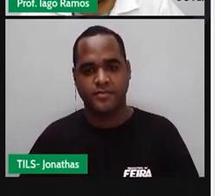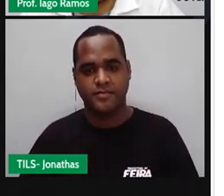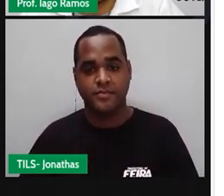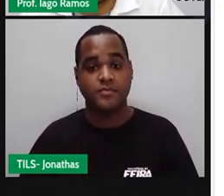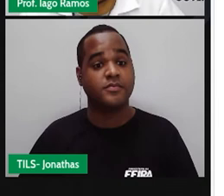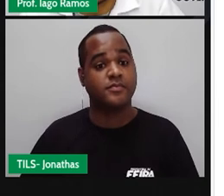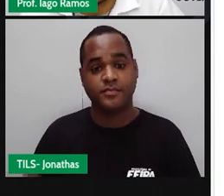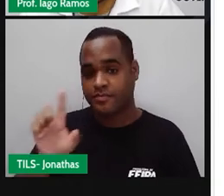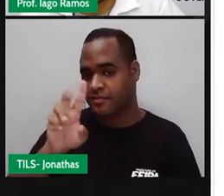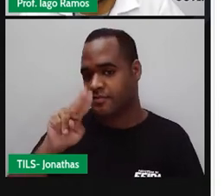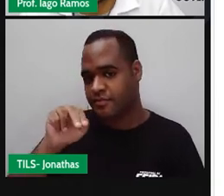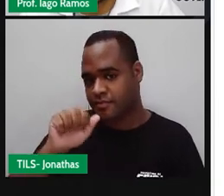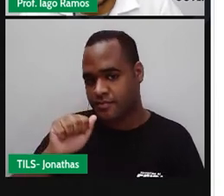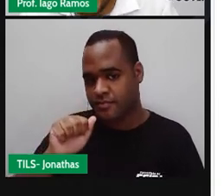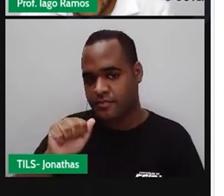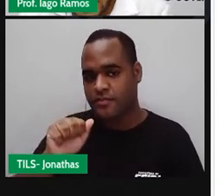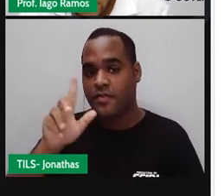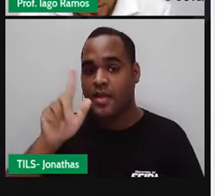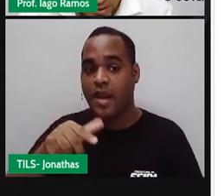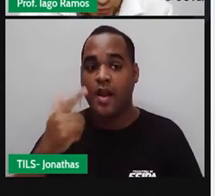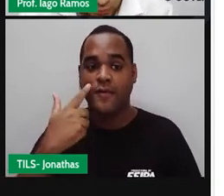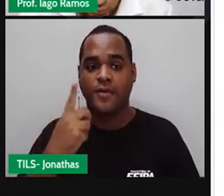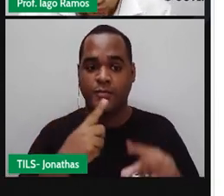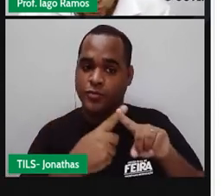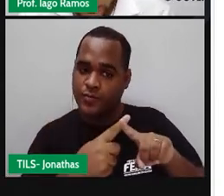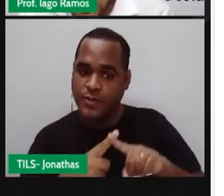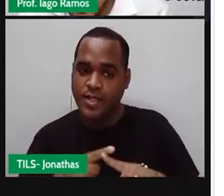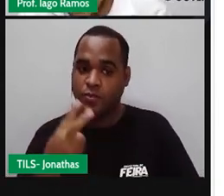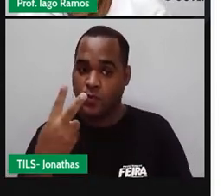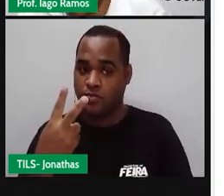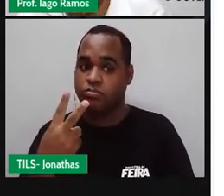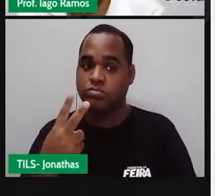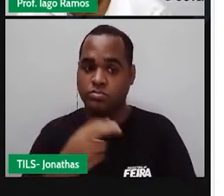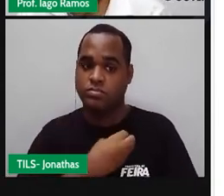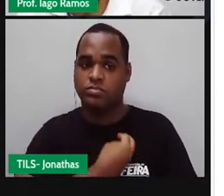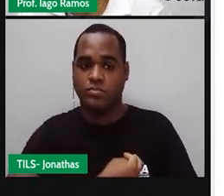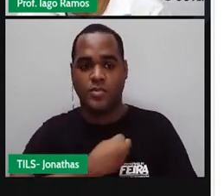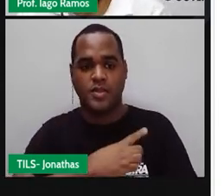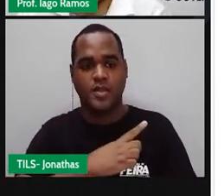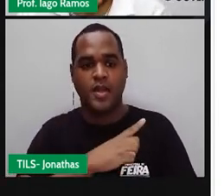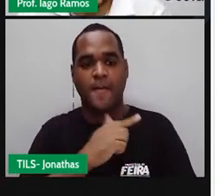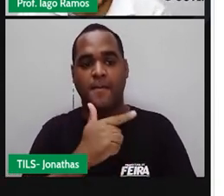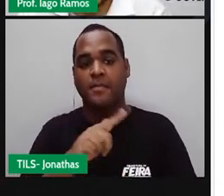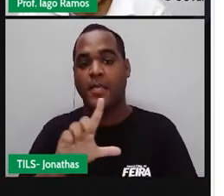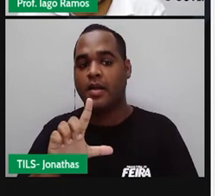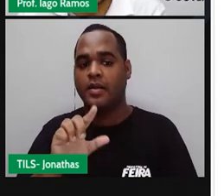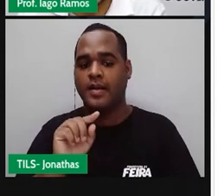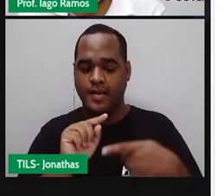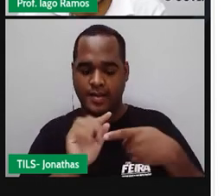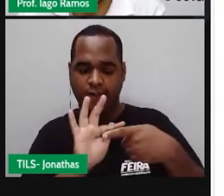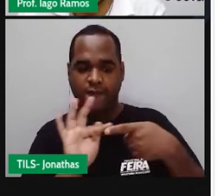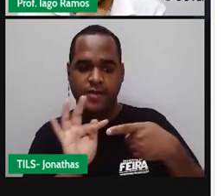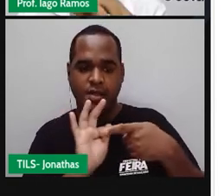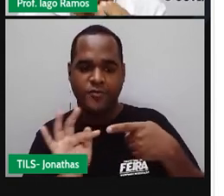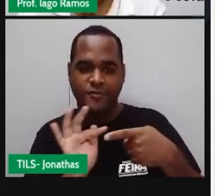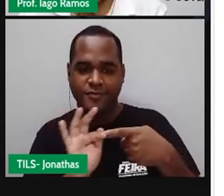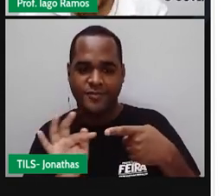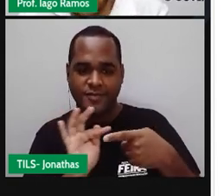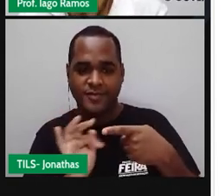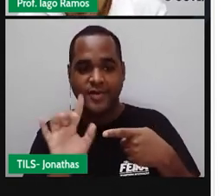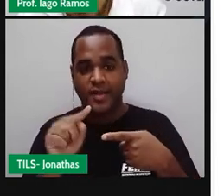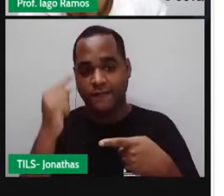fração de Luna a gente vai multiplicar embaixo por dois mais uma fração se a gente